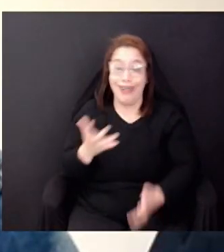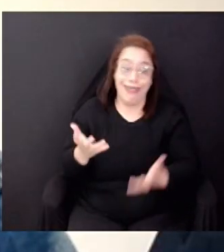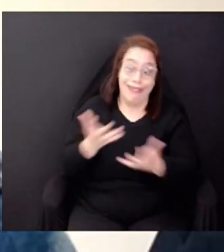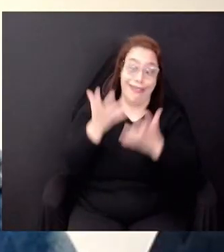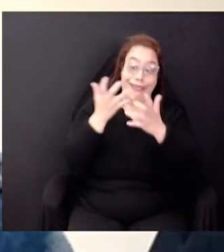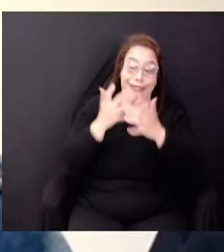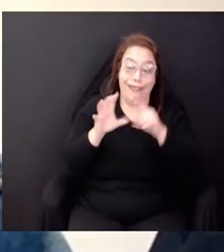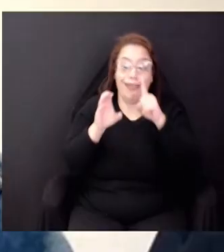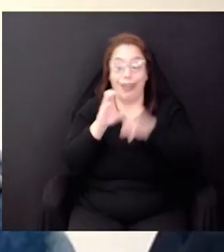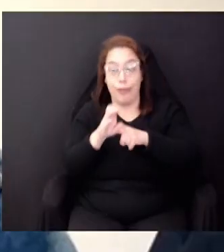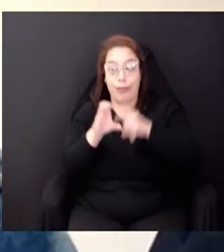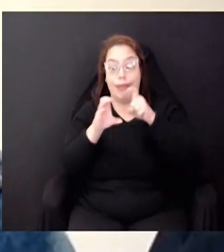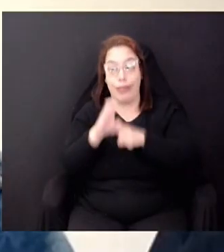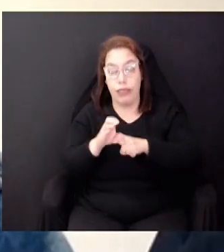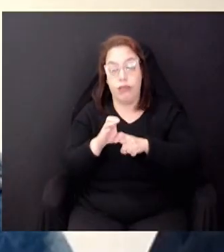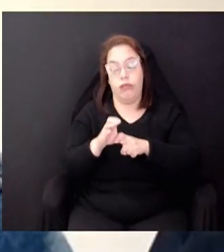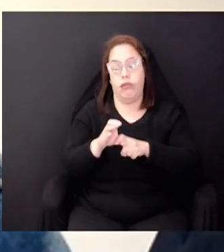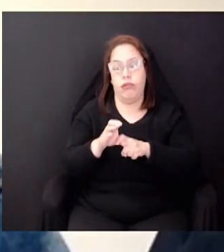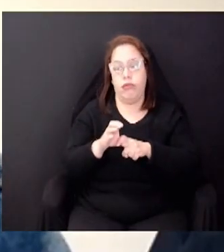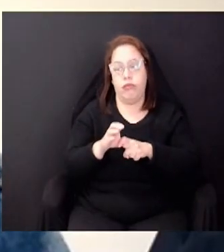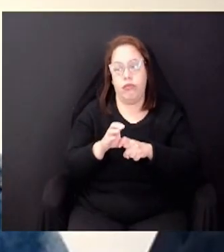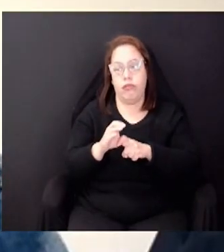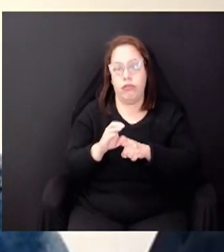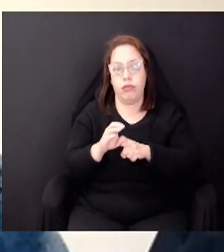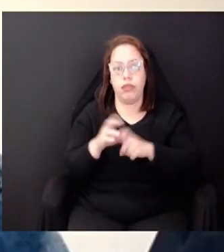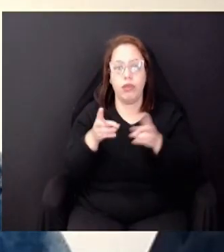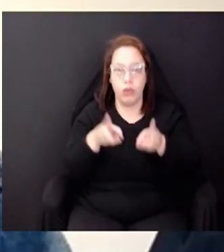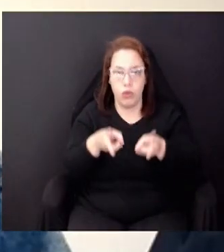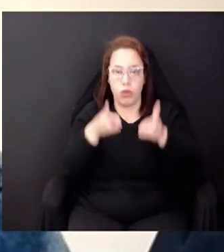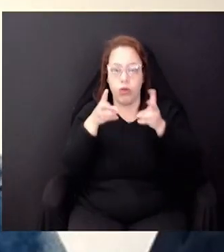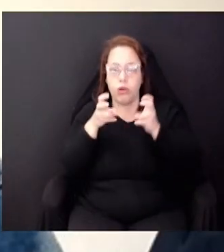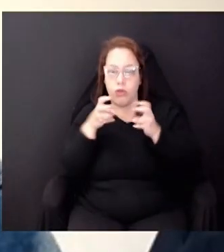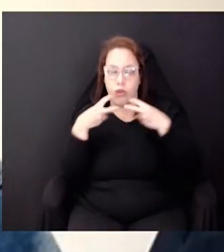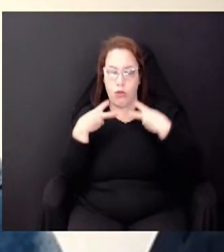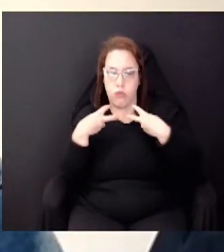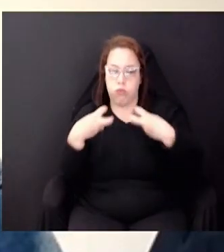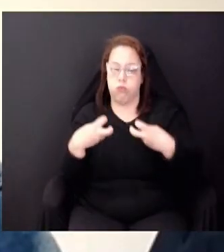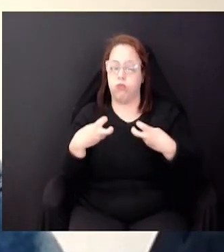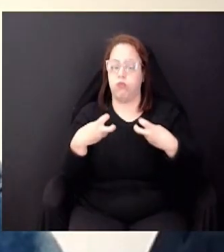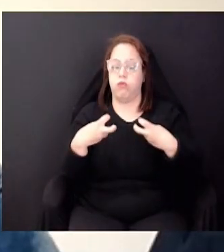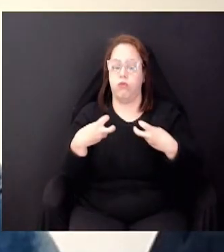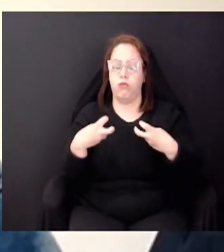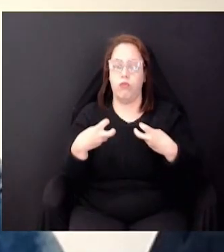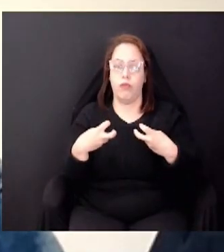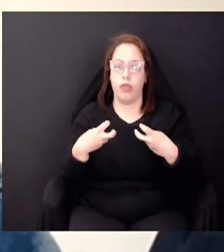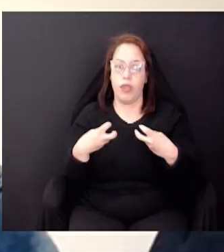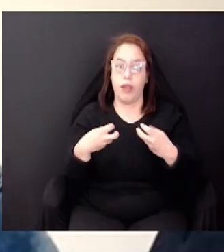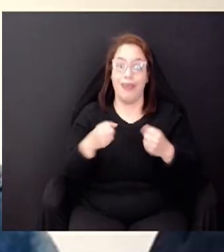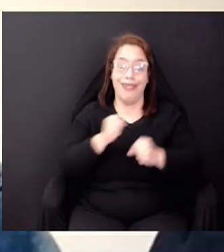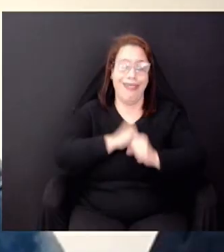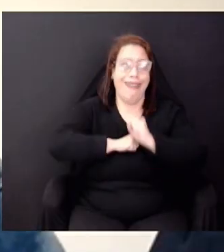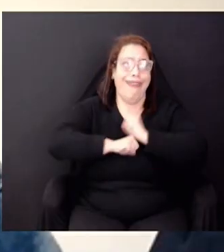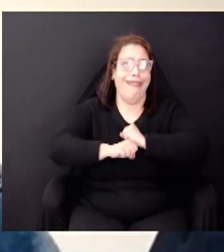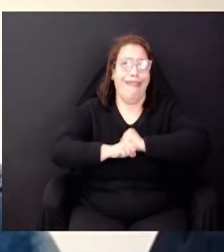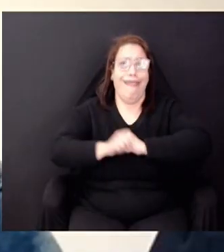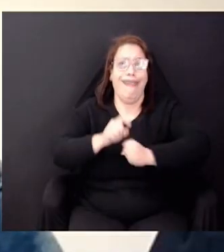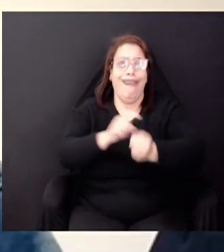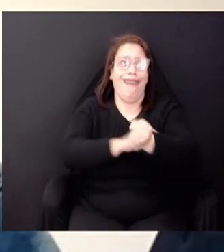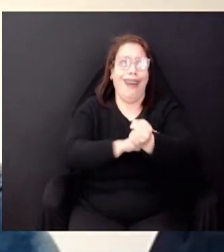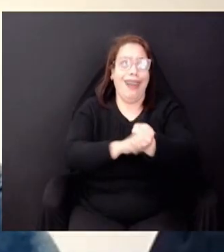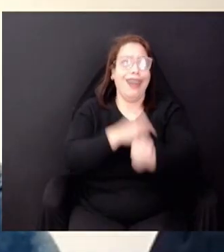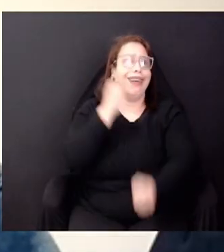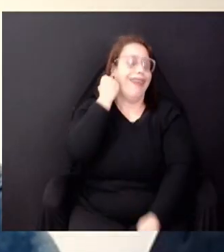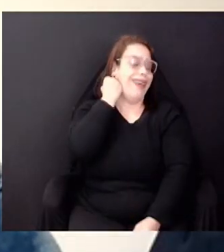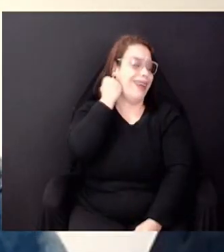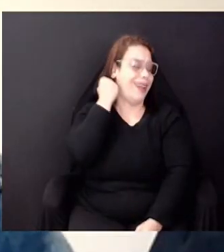dependência, se sentir, né, começar a perceber esses sintomas de abstinência, ansiedade, irritabilidade, o